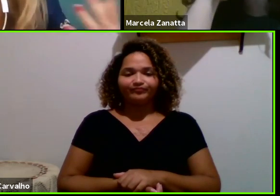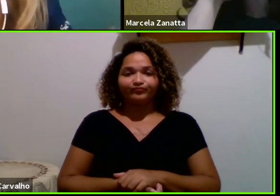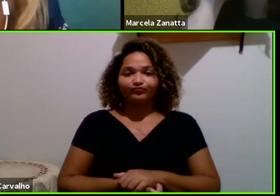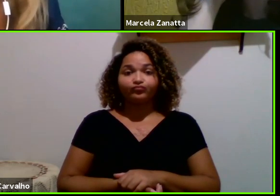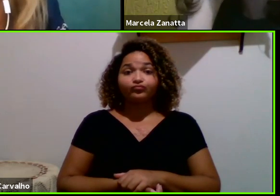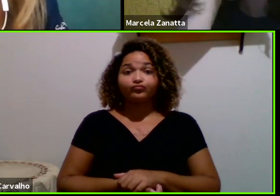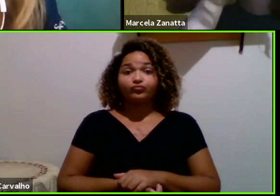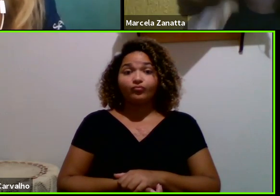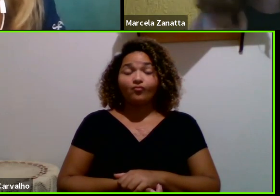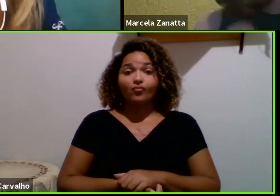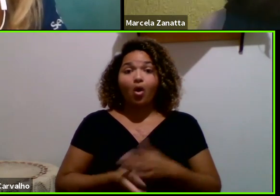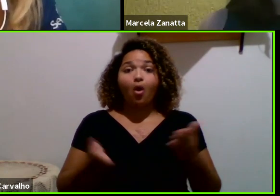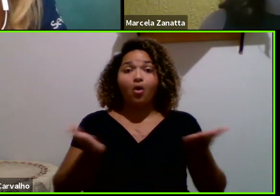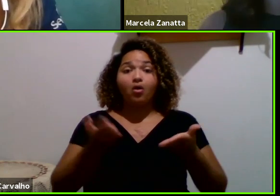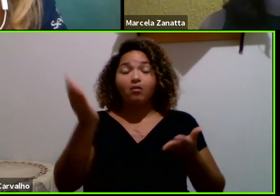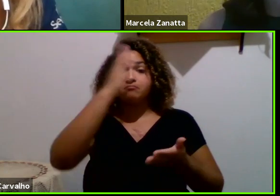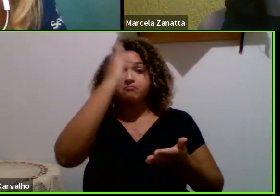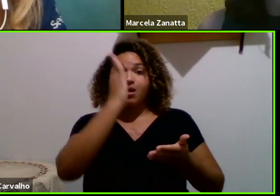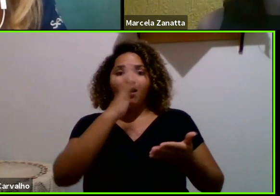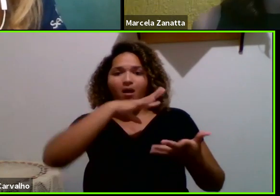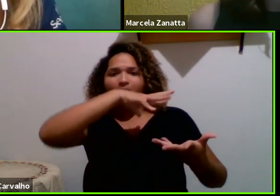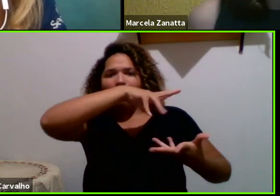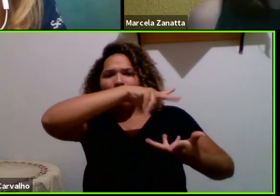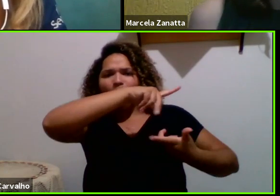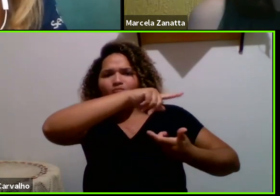dos maiores, né?